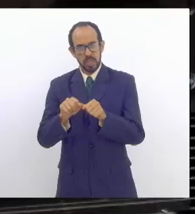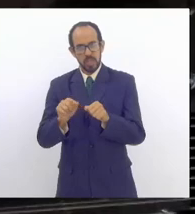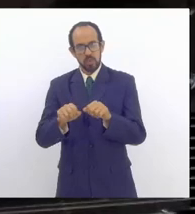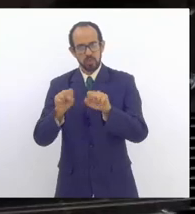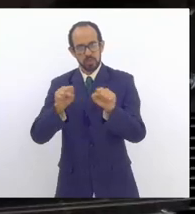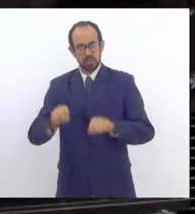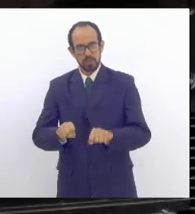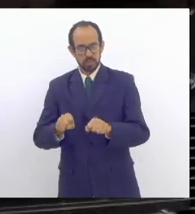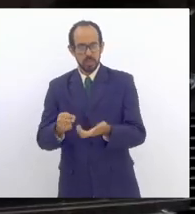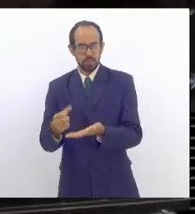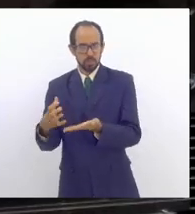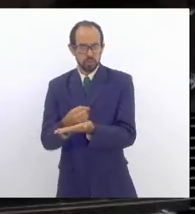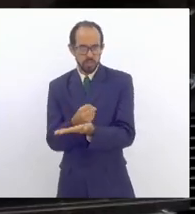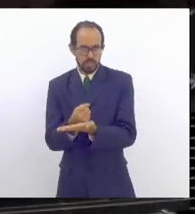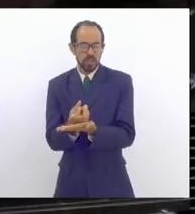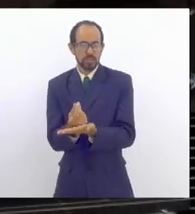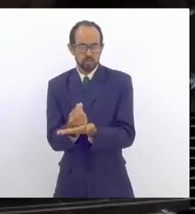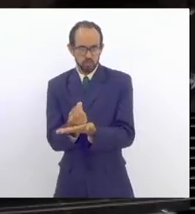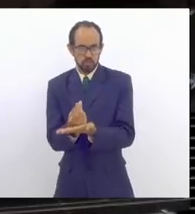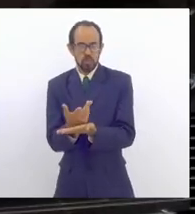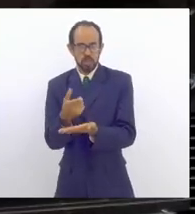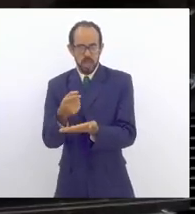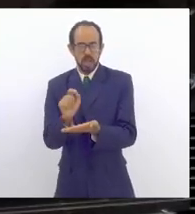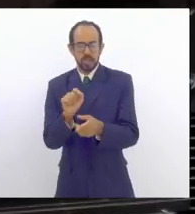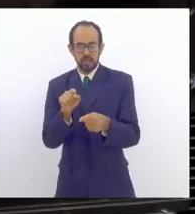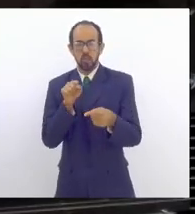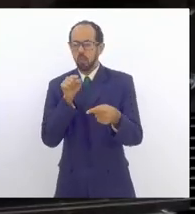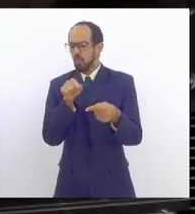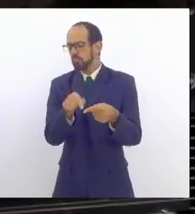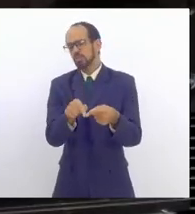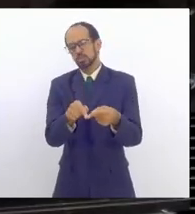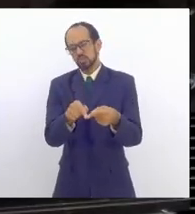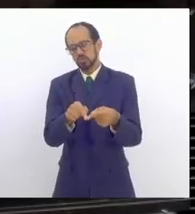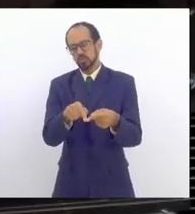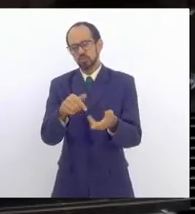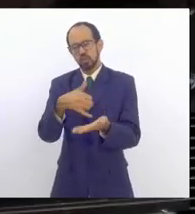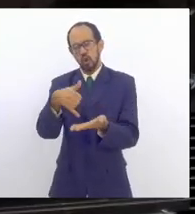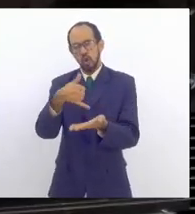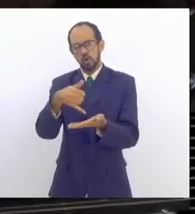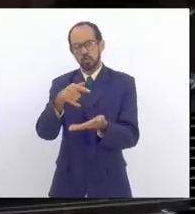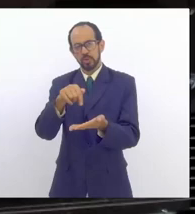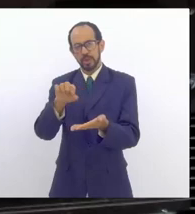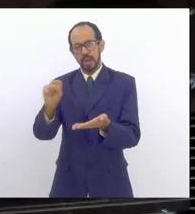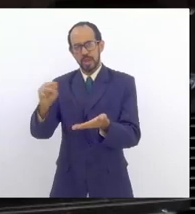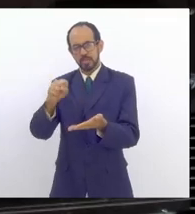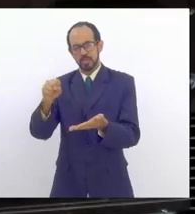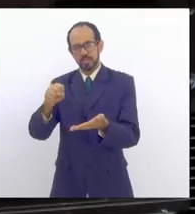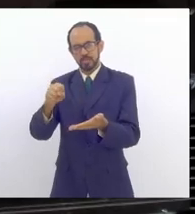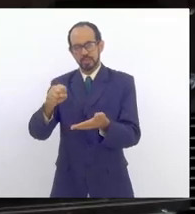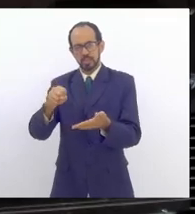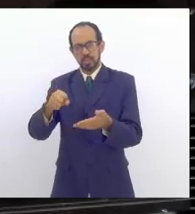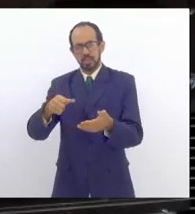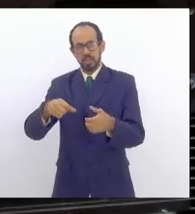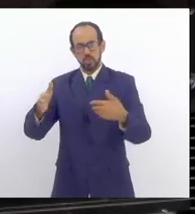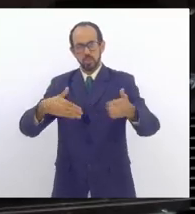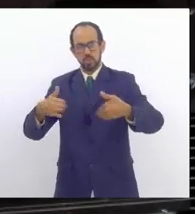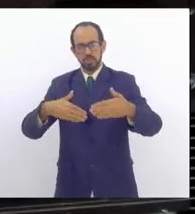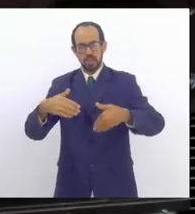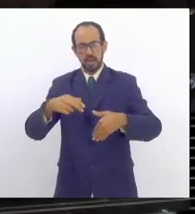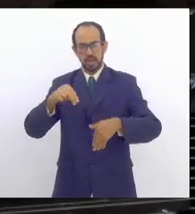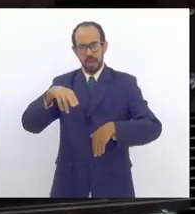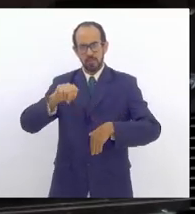vocação natural do nosso Estado no setor de óleo, gás, indústria naval e nuclear, com a criação de duas